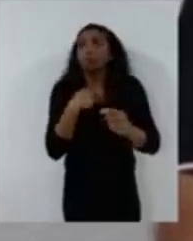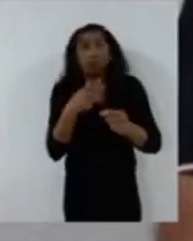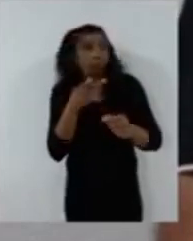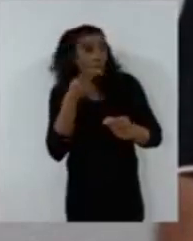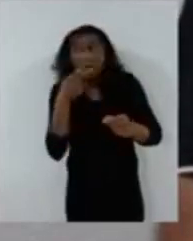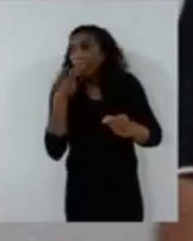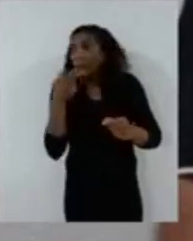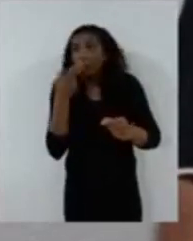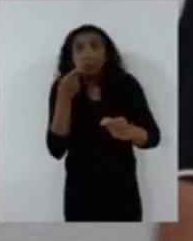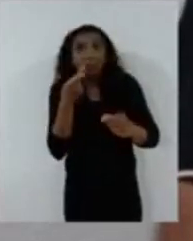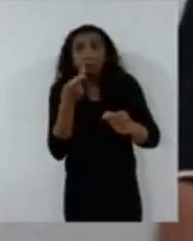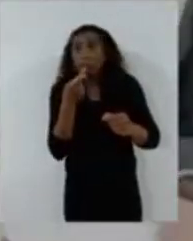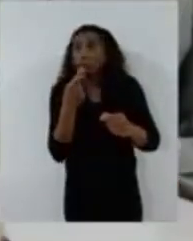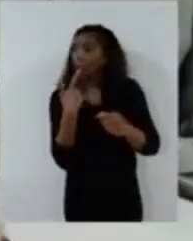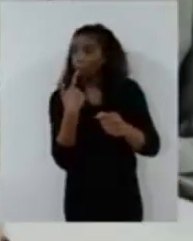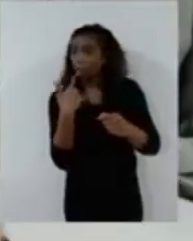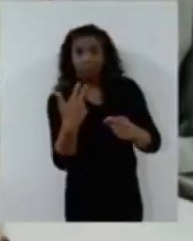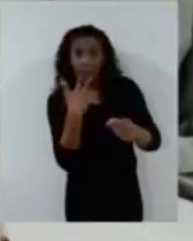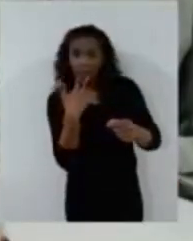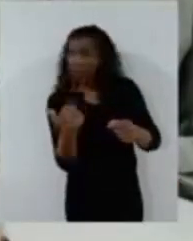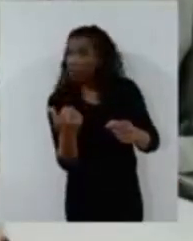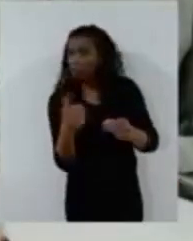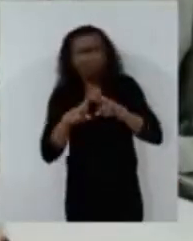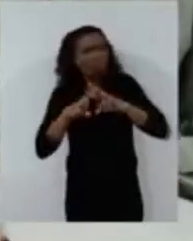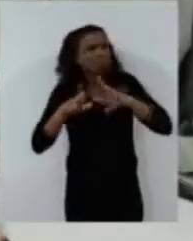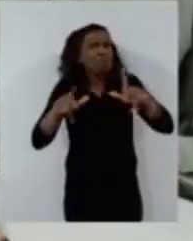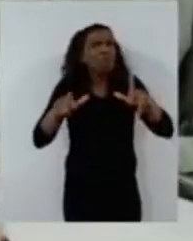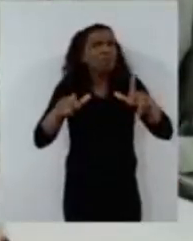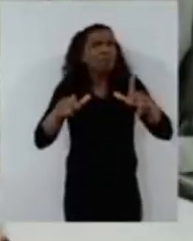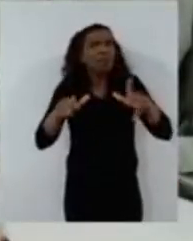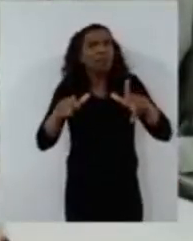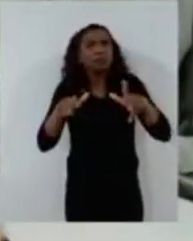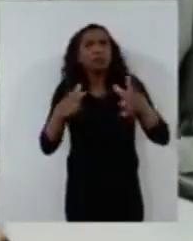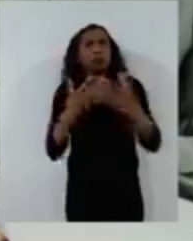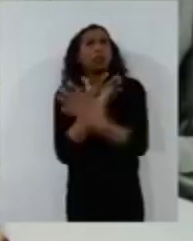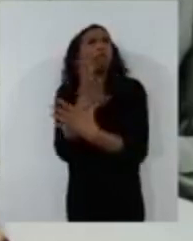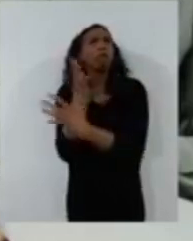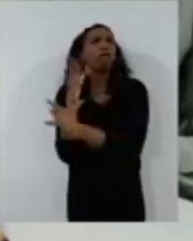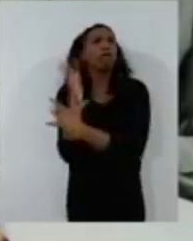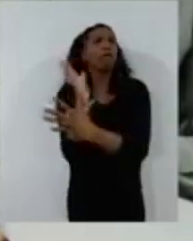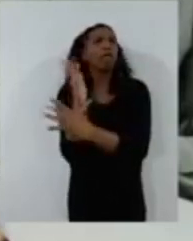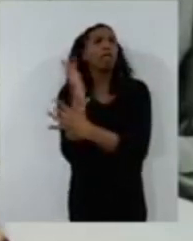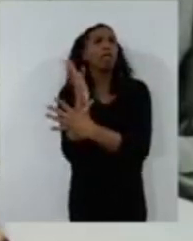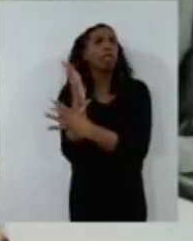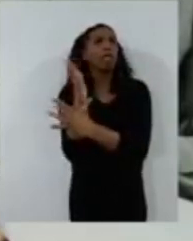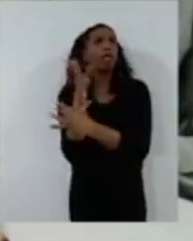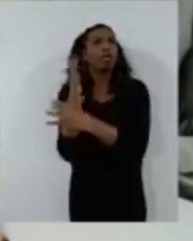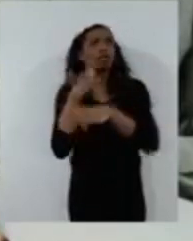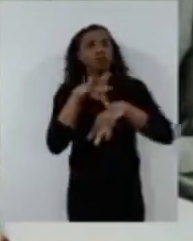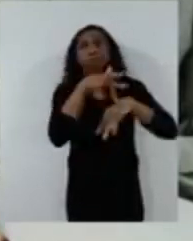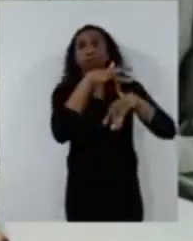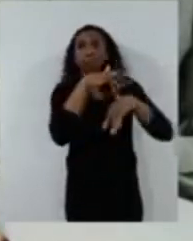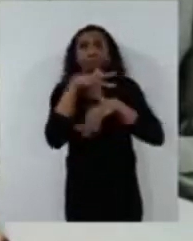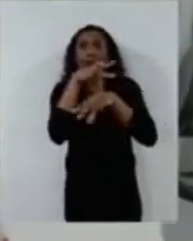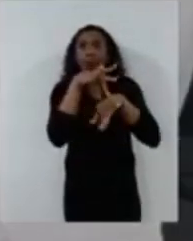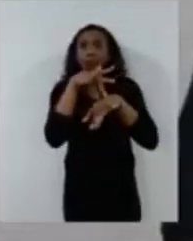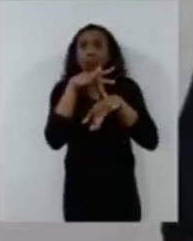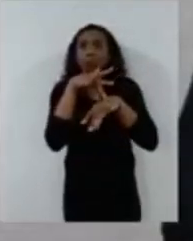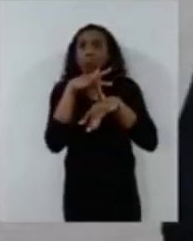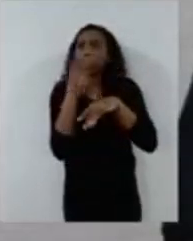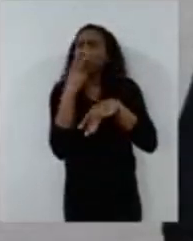língua muito diferente do português. Vou fazer aqui um trocadilho, parece que eu estou falando